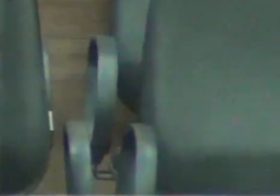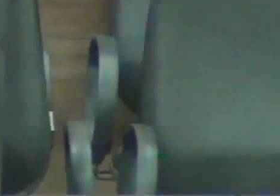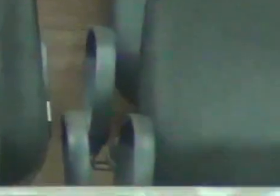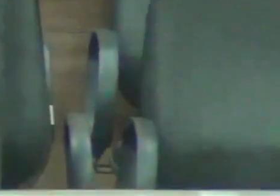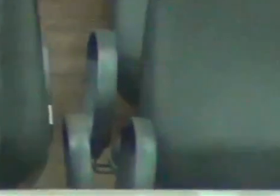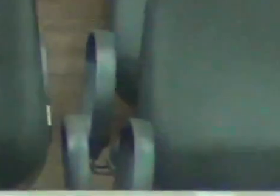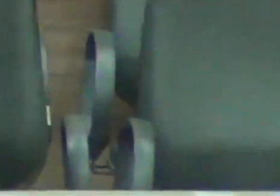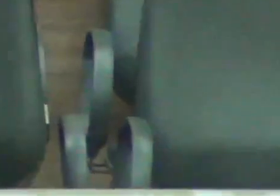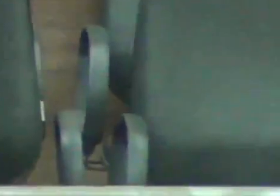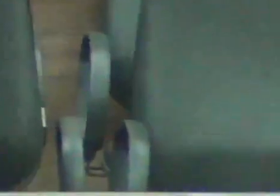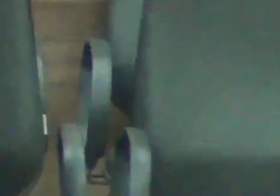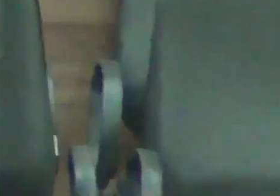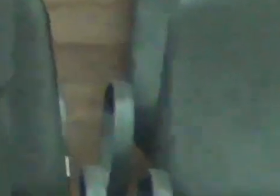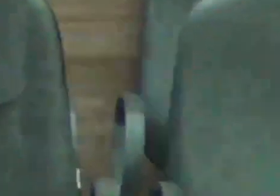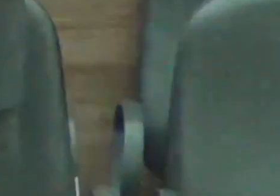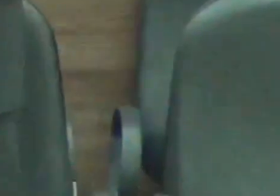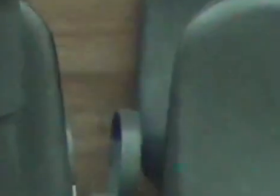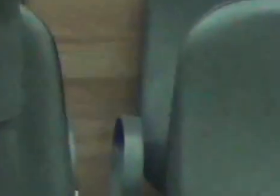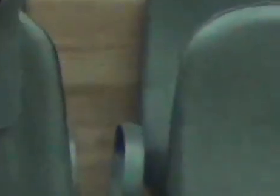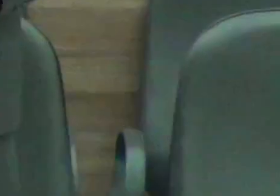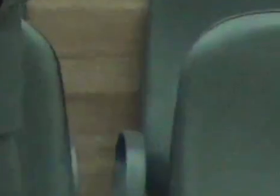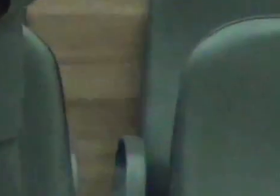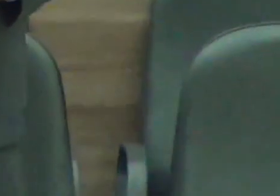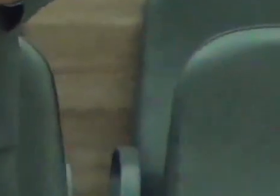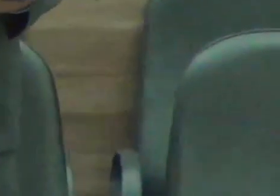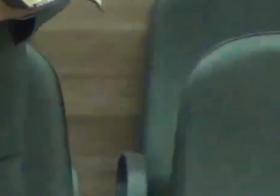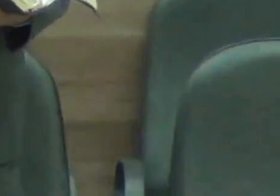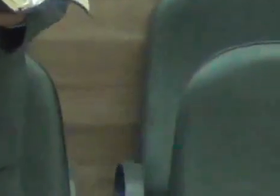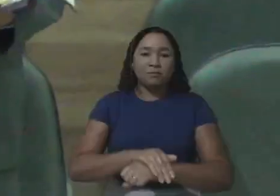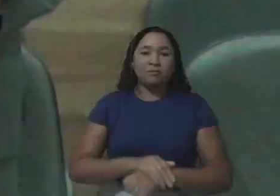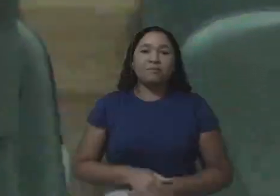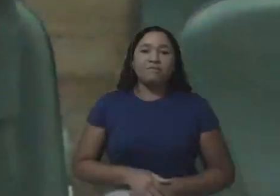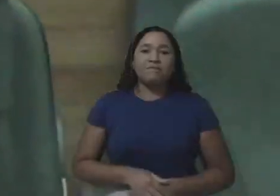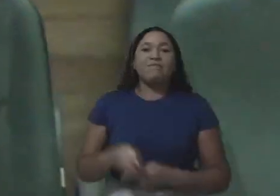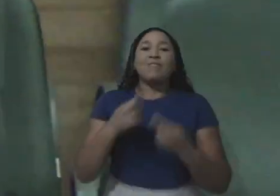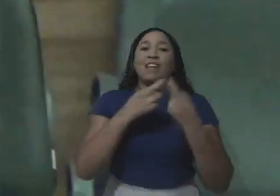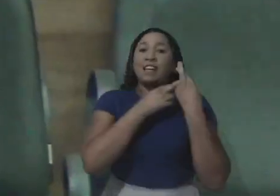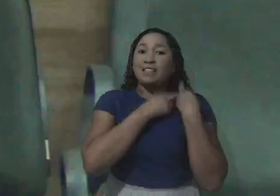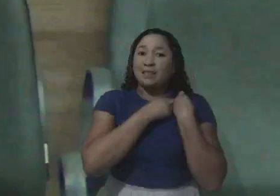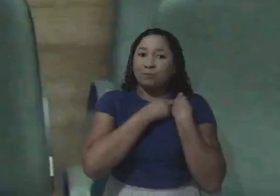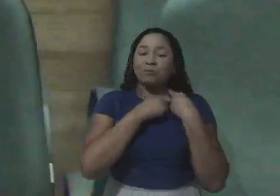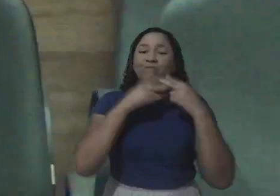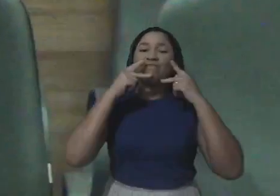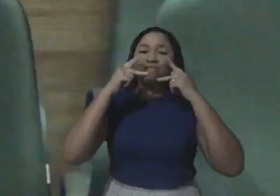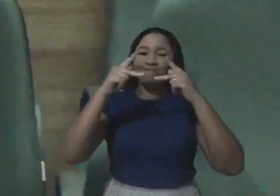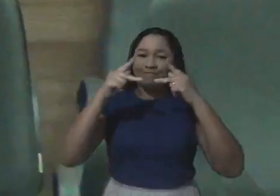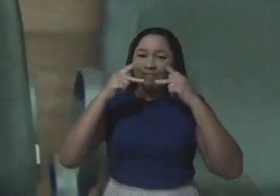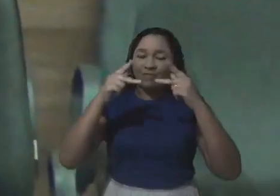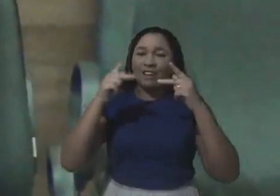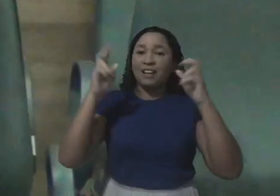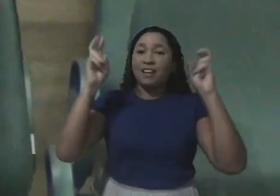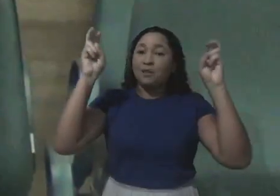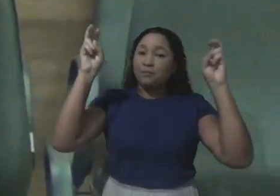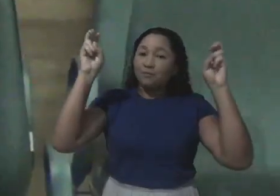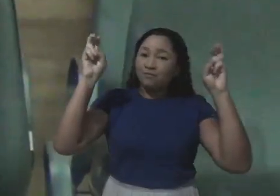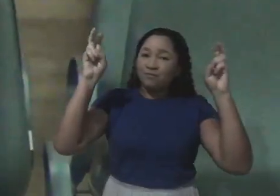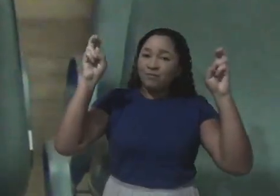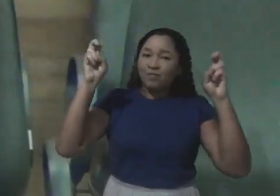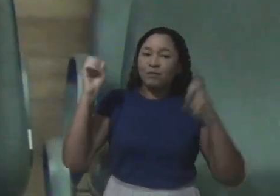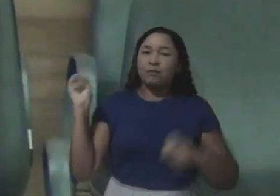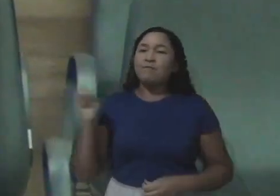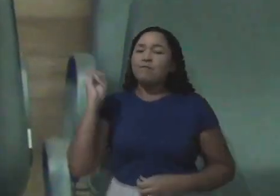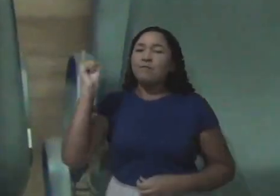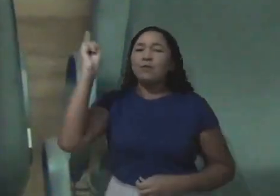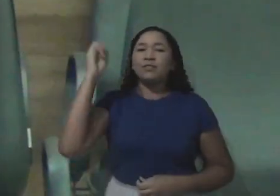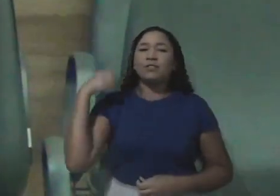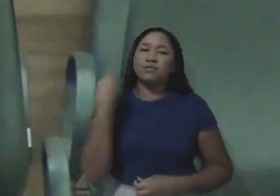aqui com os irmãos nessa noite e a responsabilidade de ministrar sobre um assunto que é fundamento da nossa